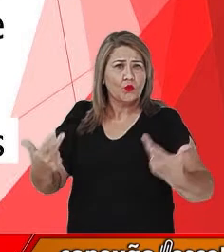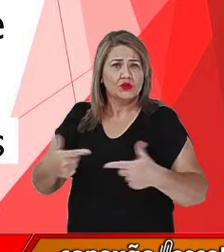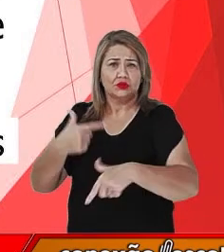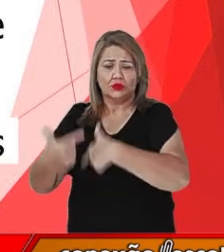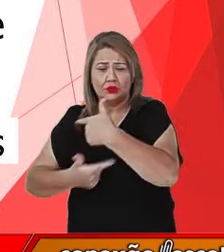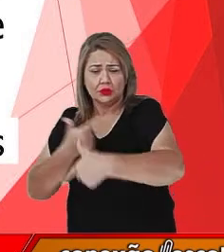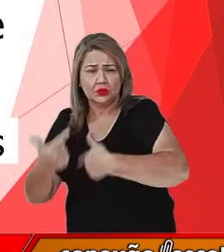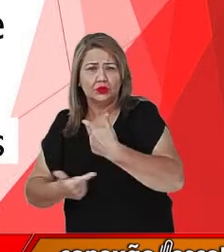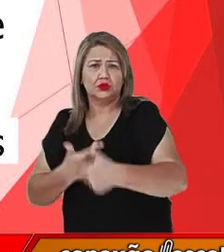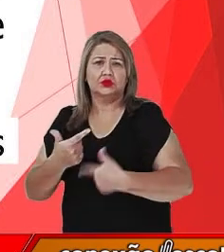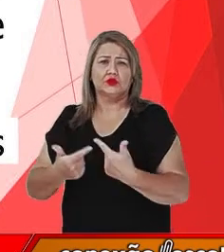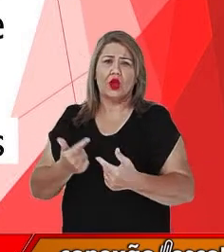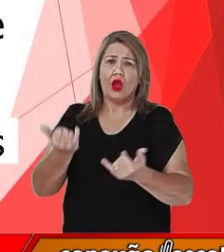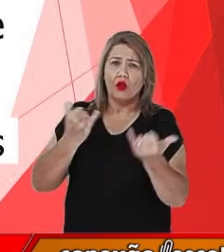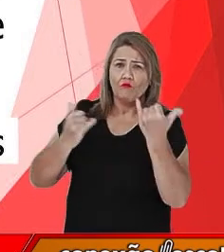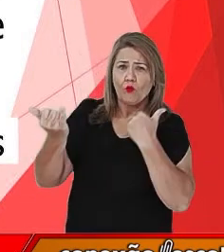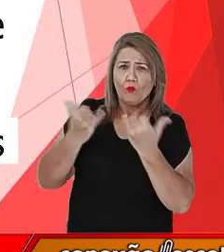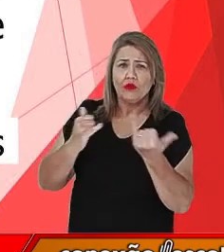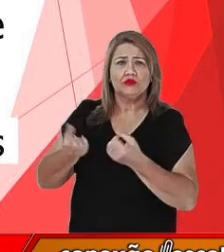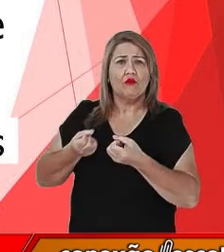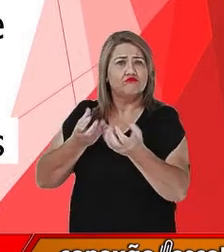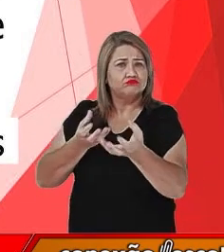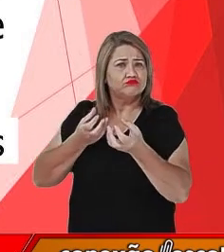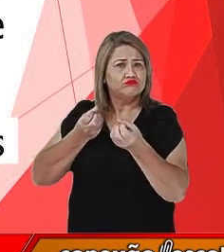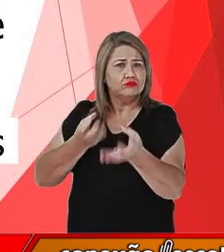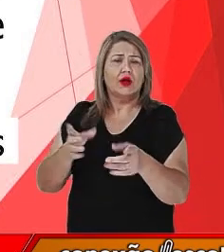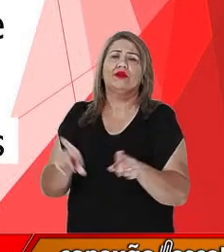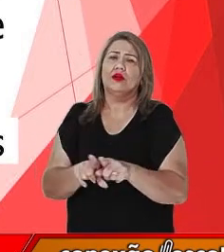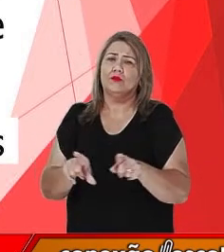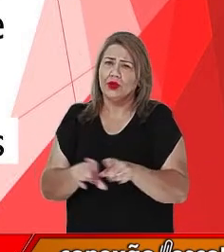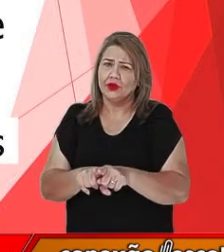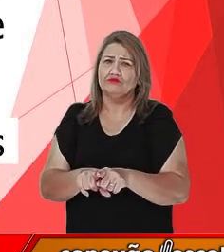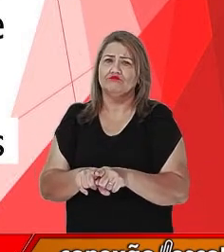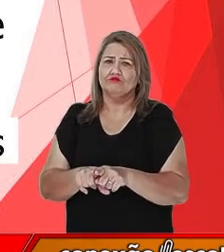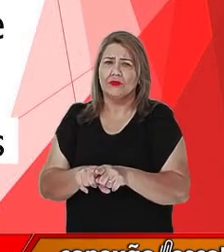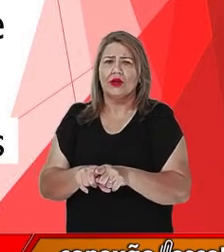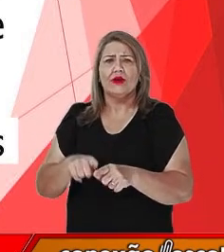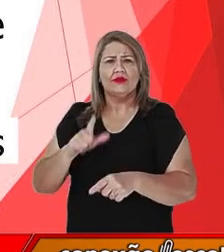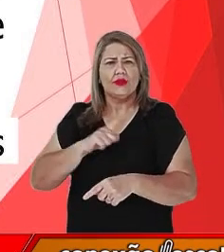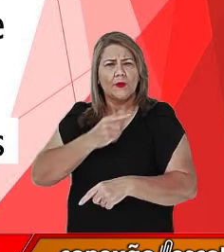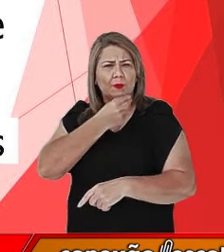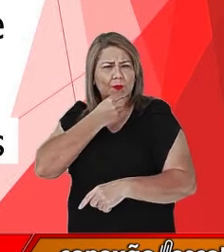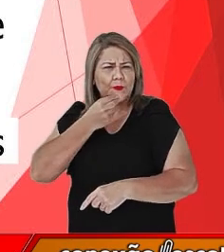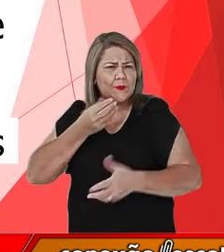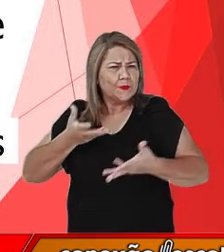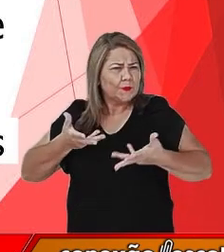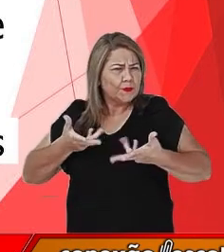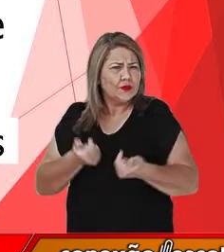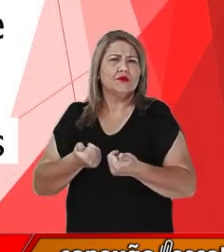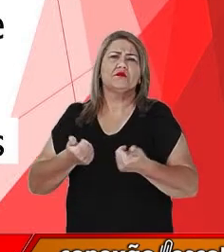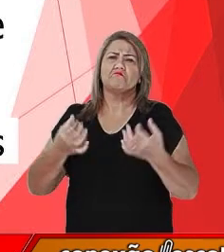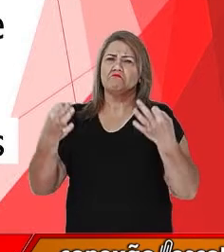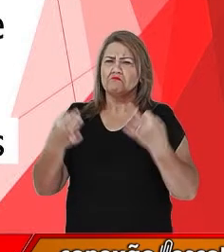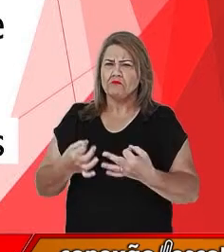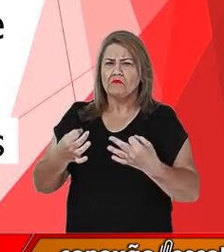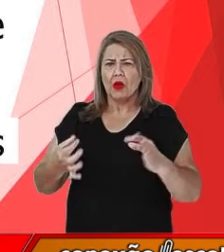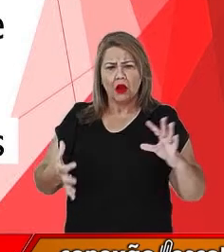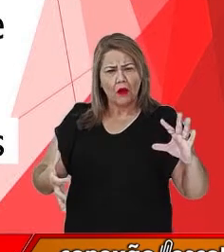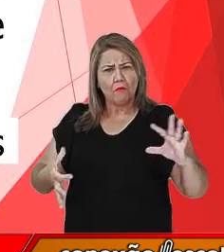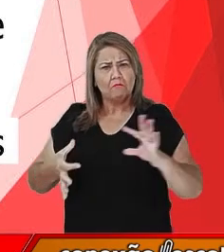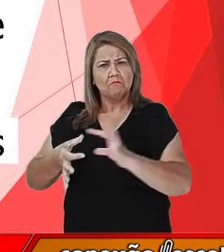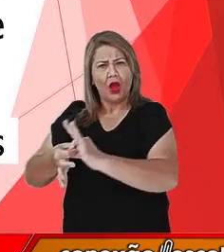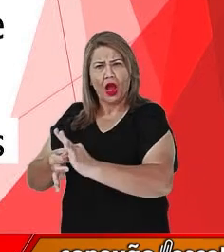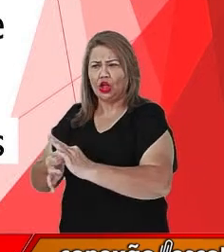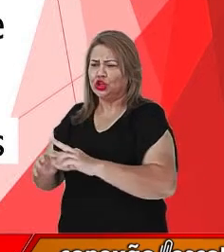serviços e informações. Quanto maior for a eficiência na integração